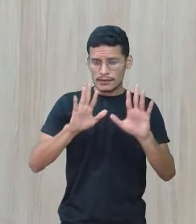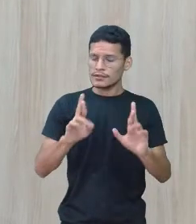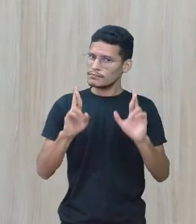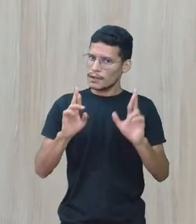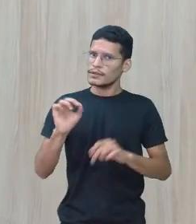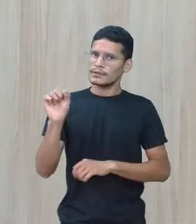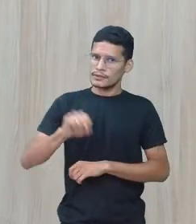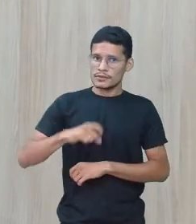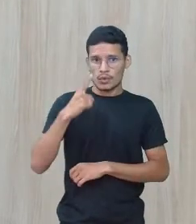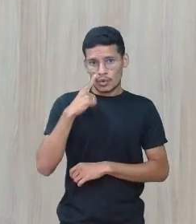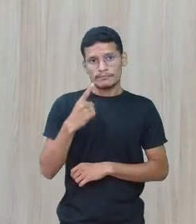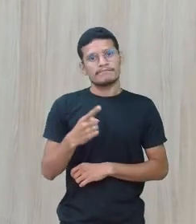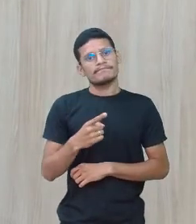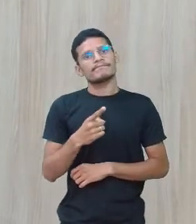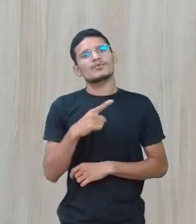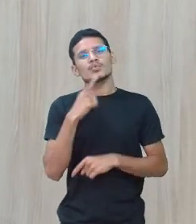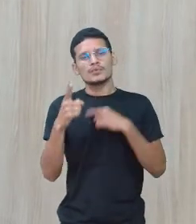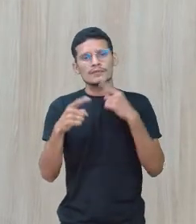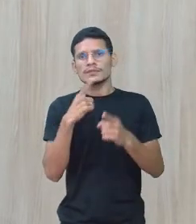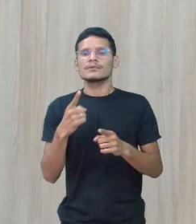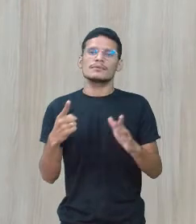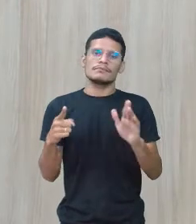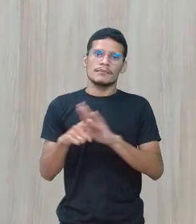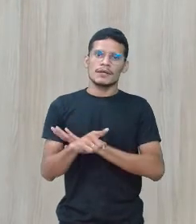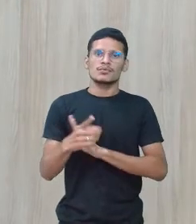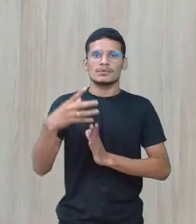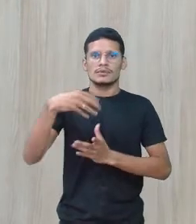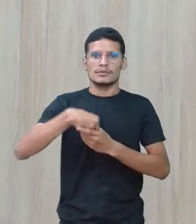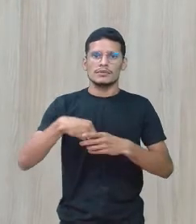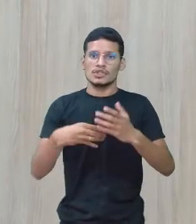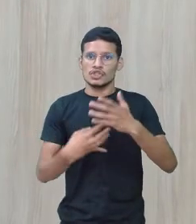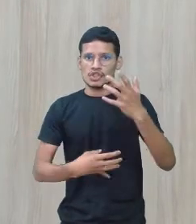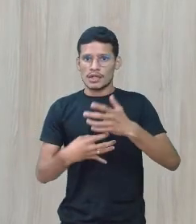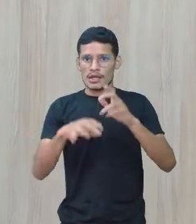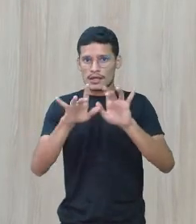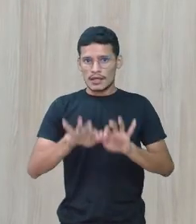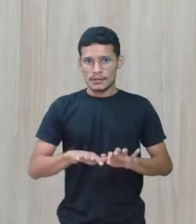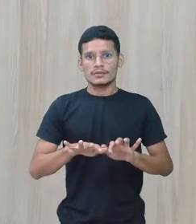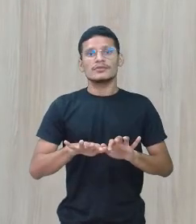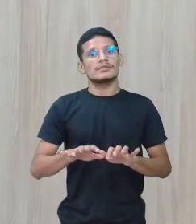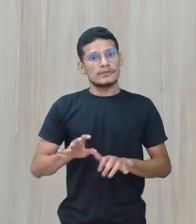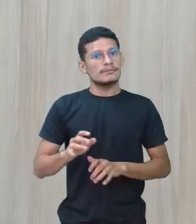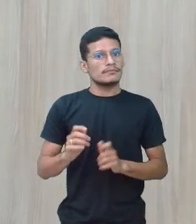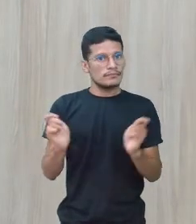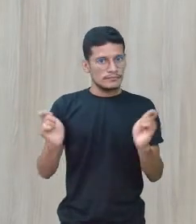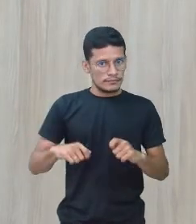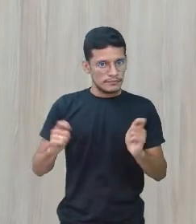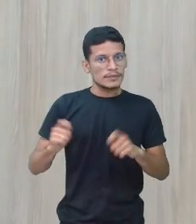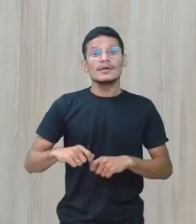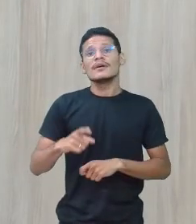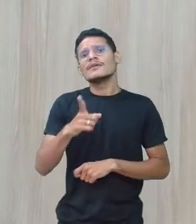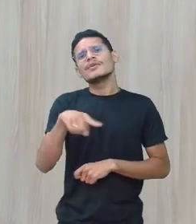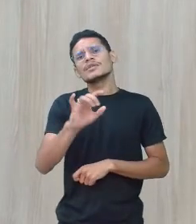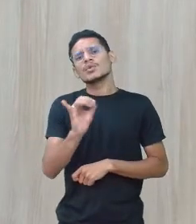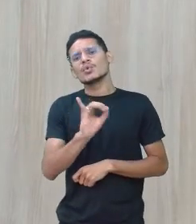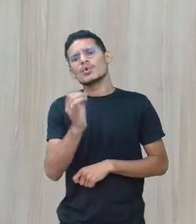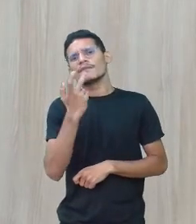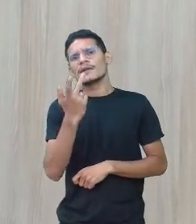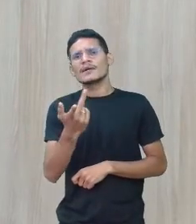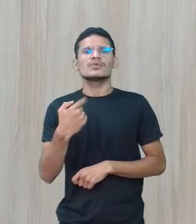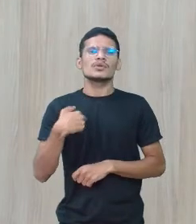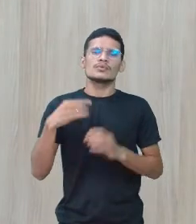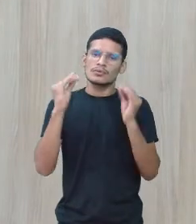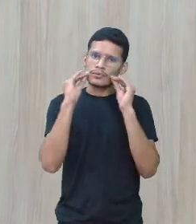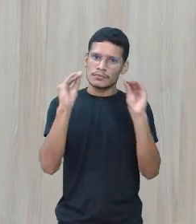aos poucos. Qualquer dúvida, vocês já sabem, o chat está ativíssimo. Mandem um oi, já estou aqui mandando beijos